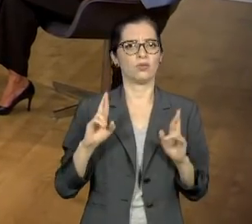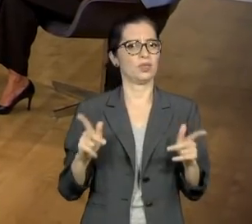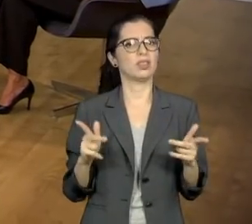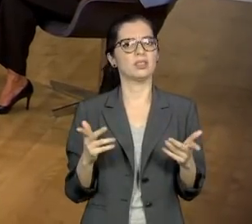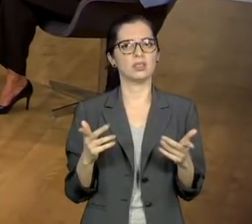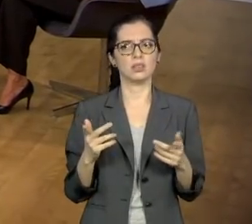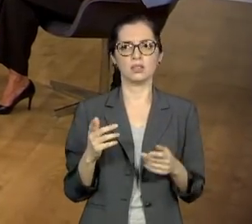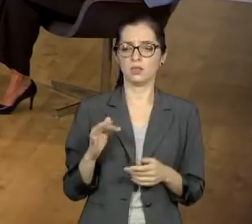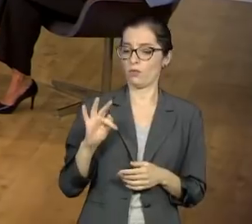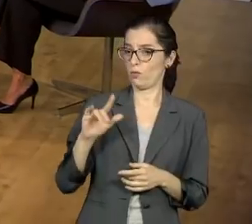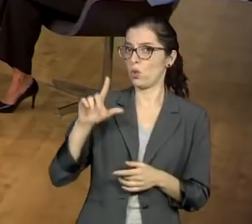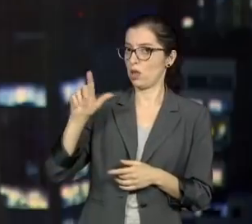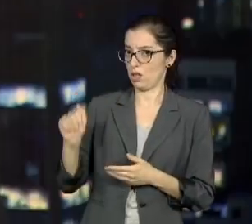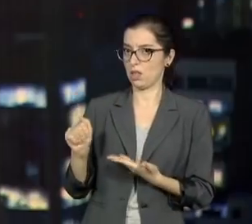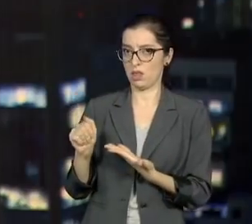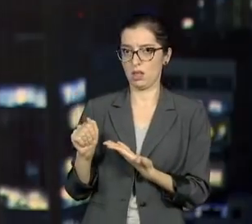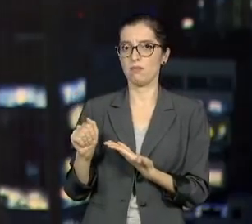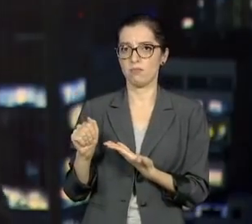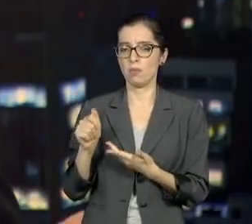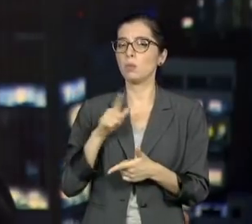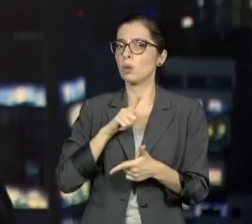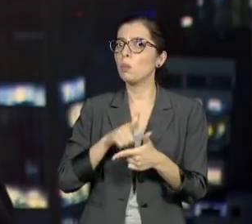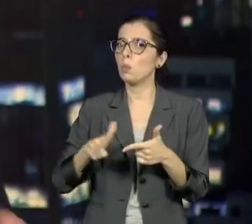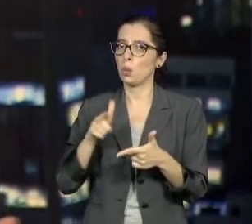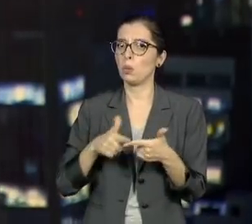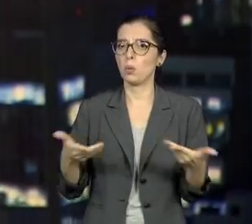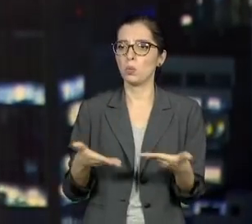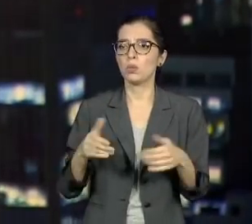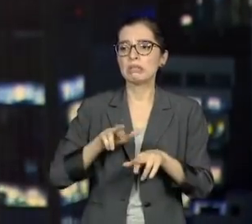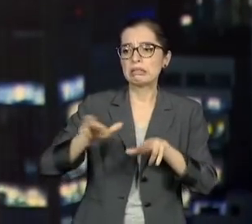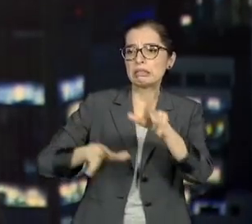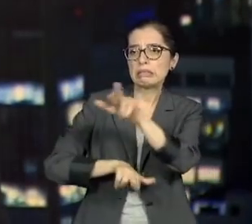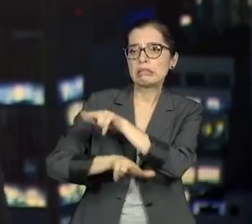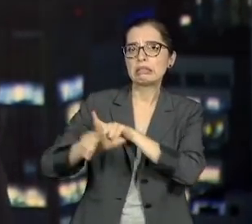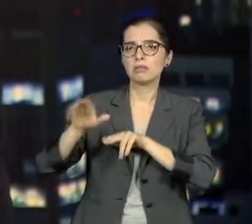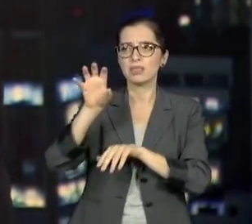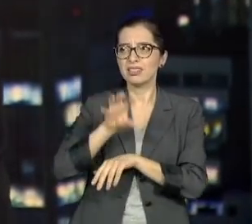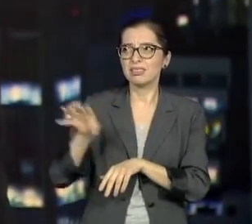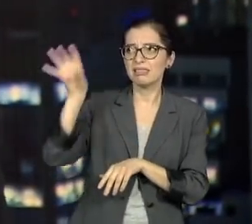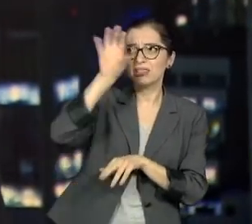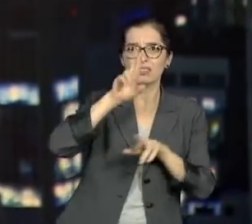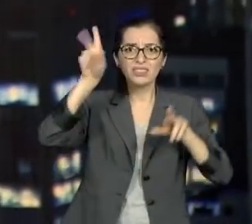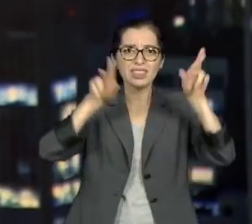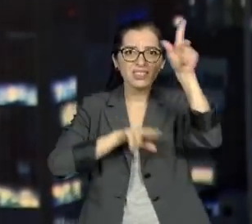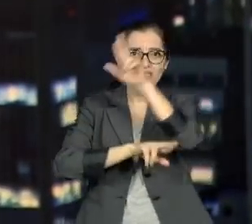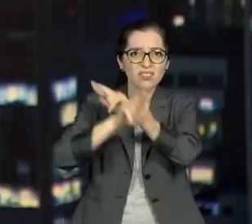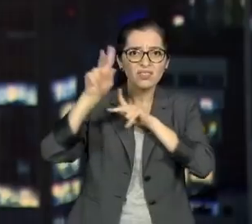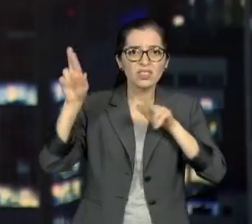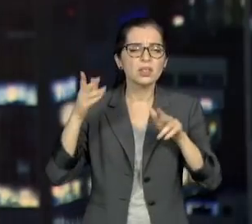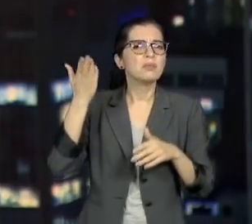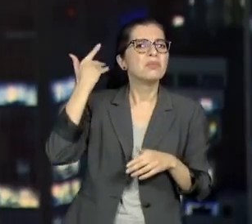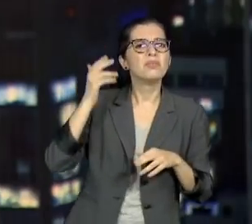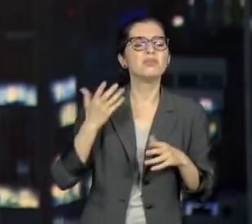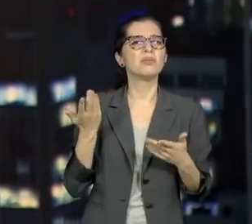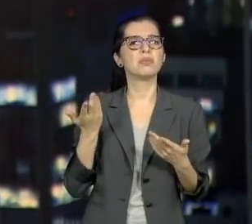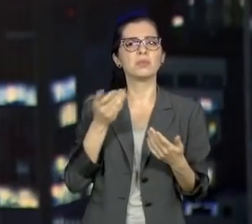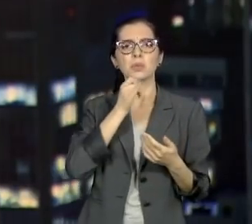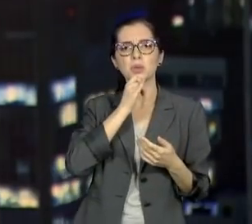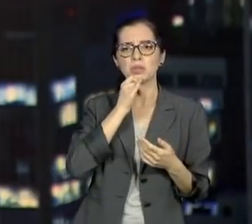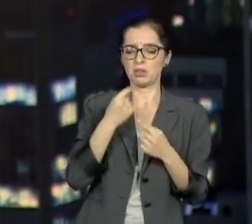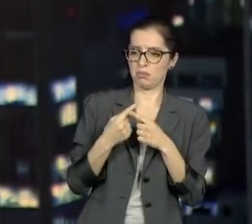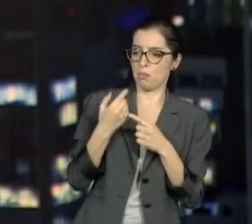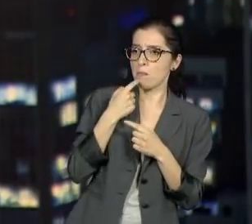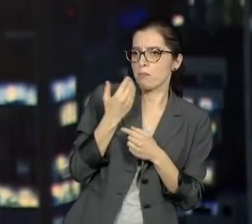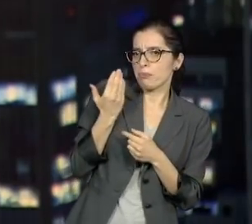problema. Este ano promete ser em vários estados. Na última segunda-feira, a Suprema Corte, por exemplo, rejeitou a extensão do prazo de contagem dos votos